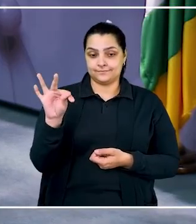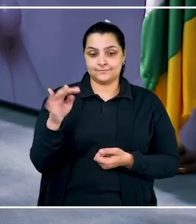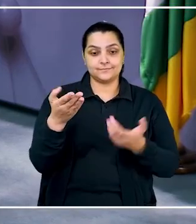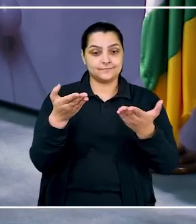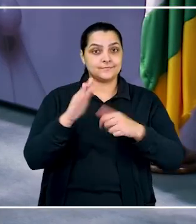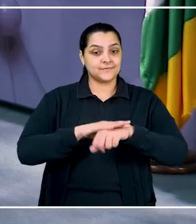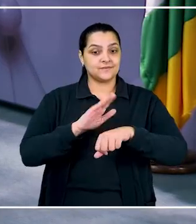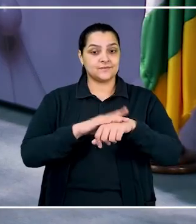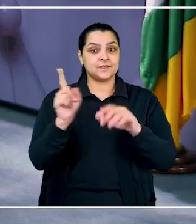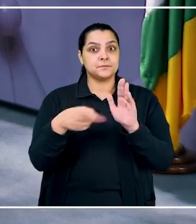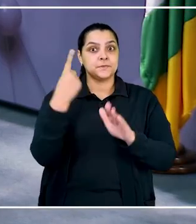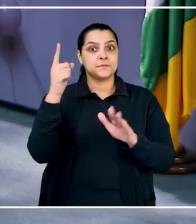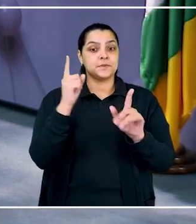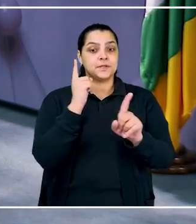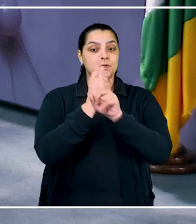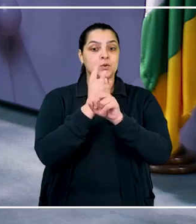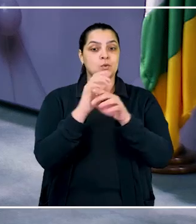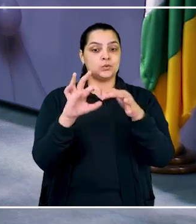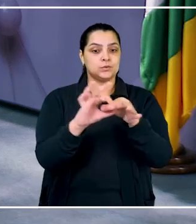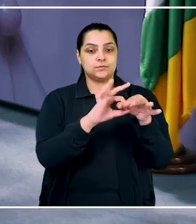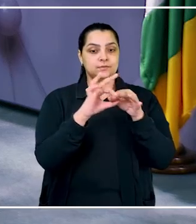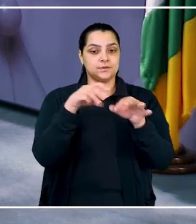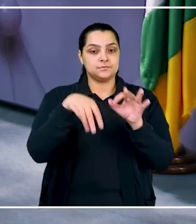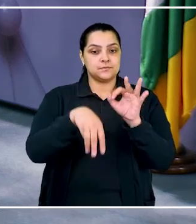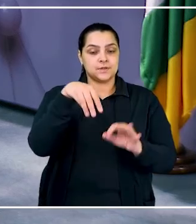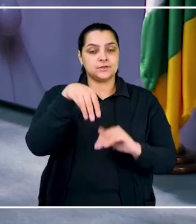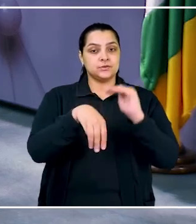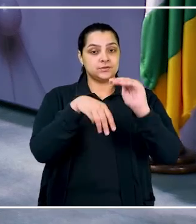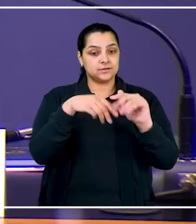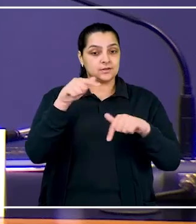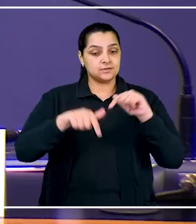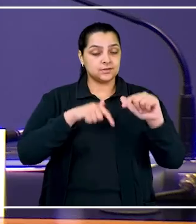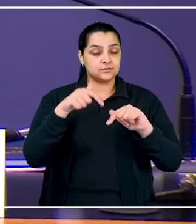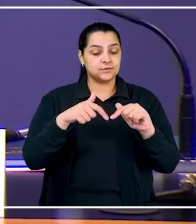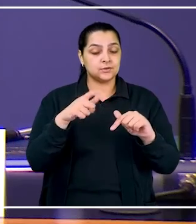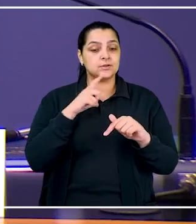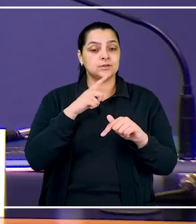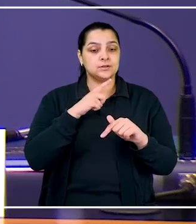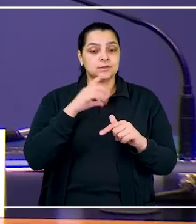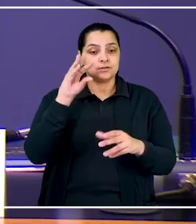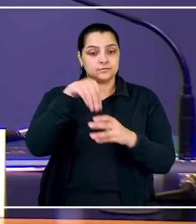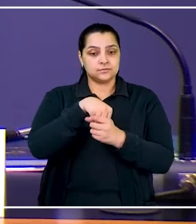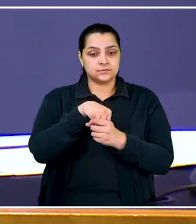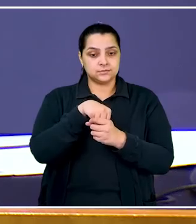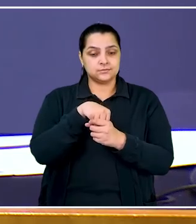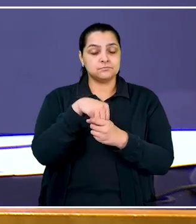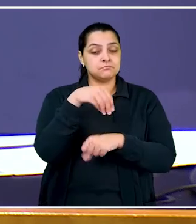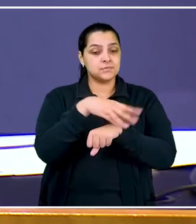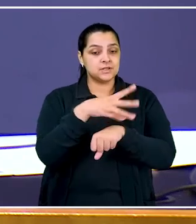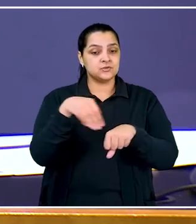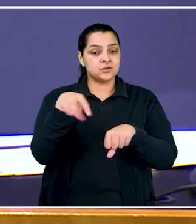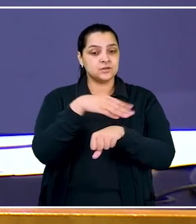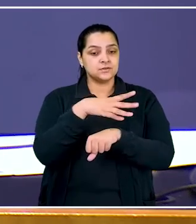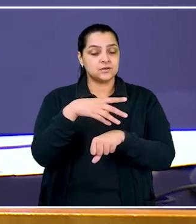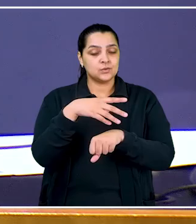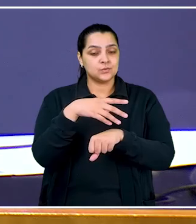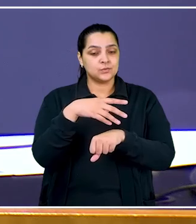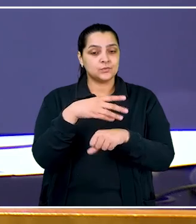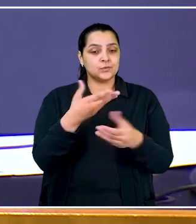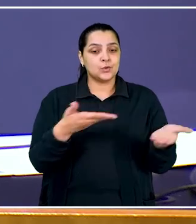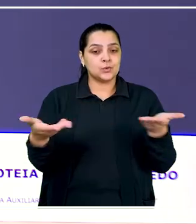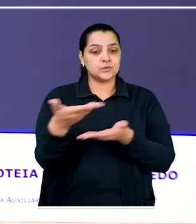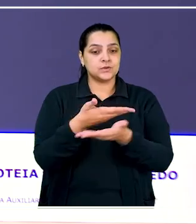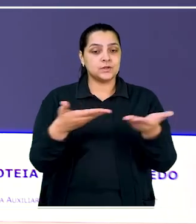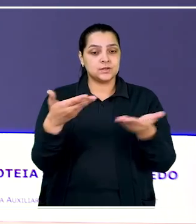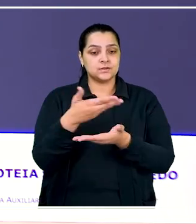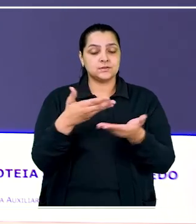do Trabalho realizou o primeiro encontro unificado de magistrados e servidores que integram os núcleos de mediação e